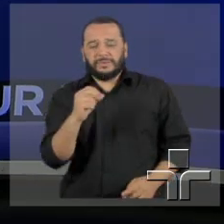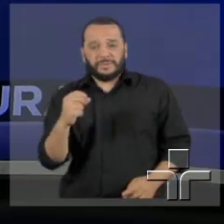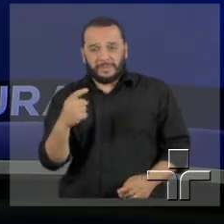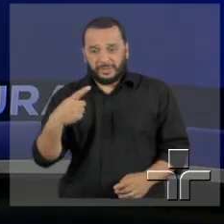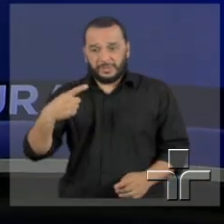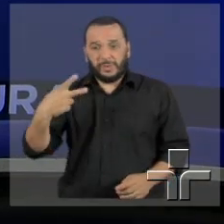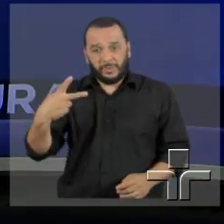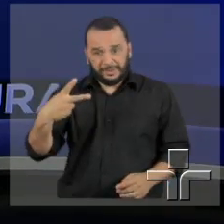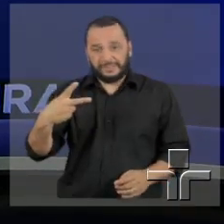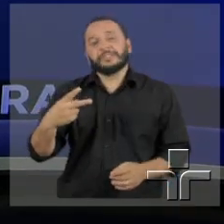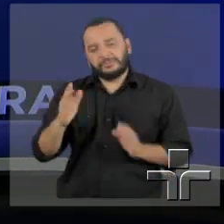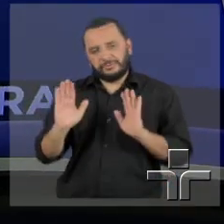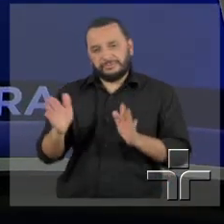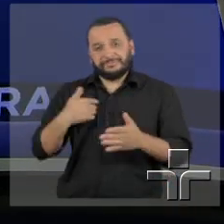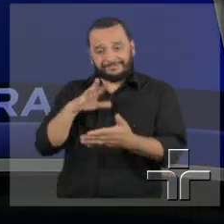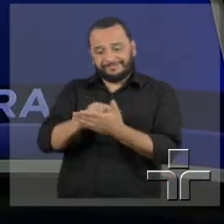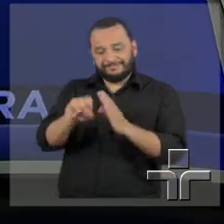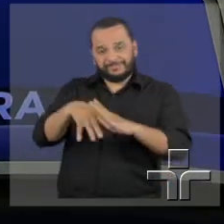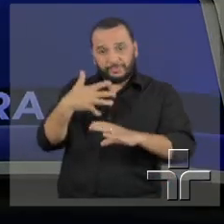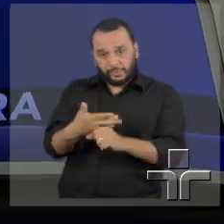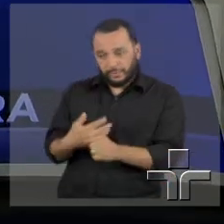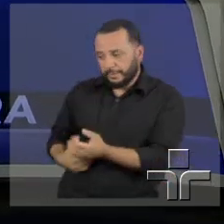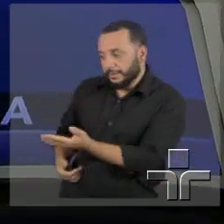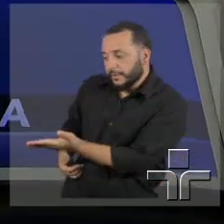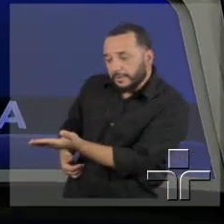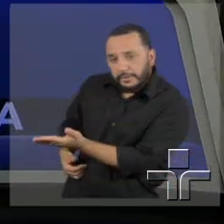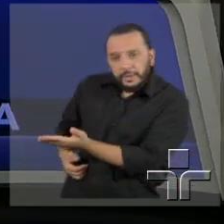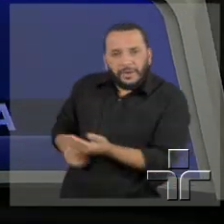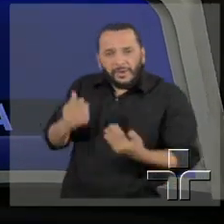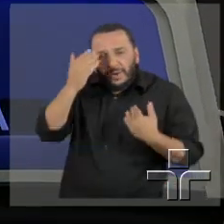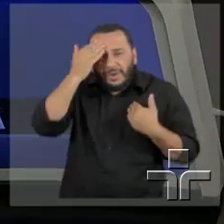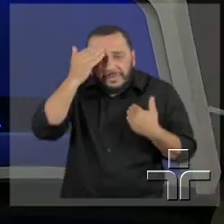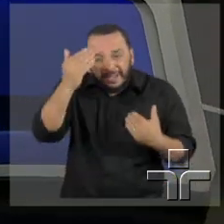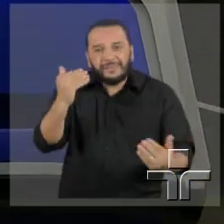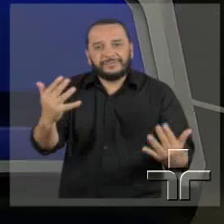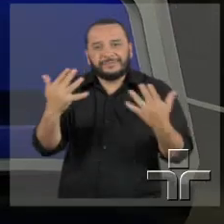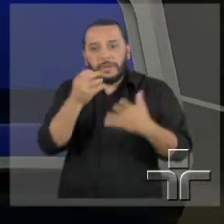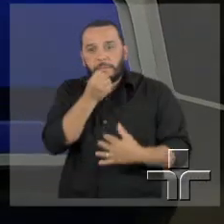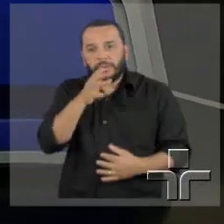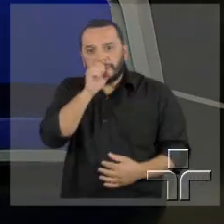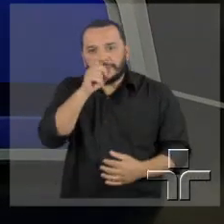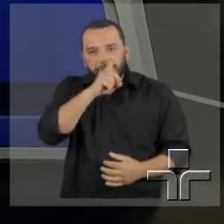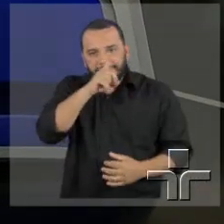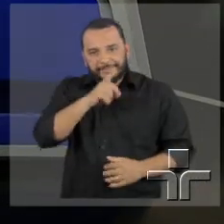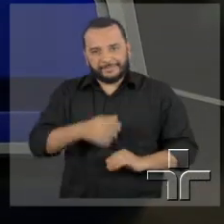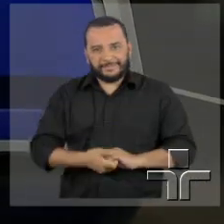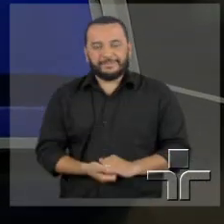YouTube. O endereço é youtube.com/jornalismo TV Cultura. Obrigada pela companhia e bom fim de semana.